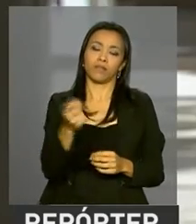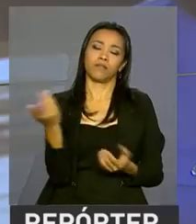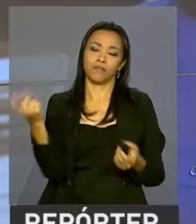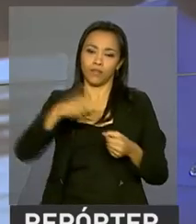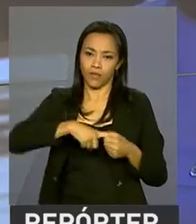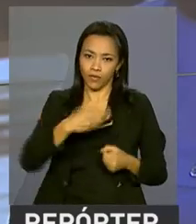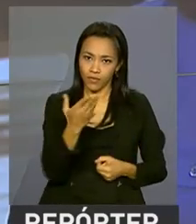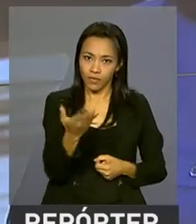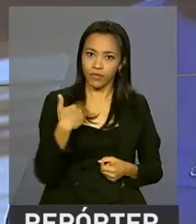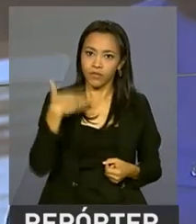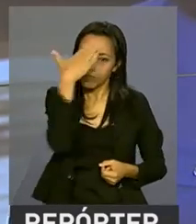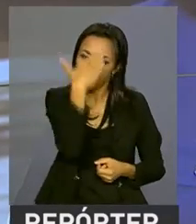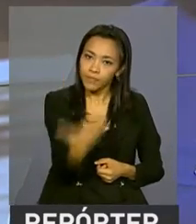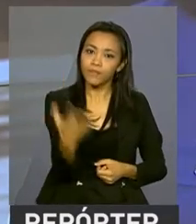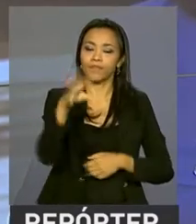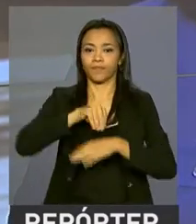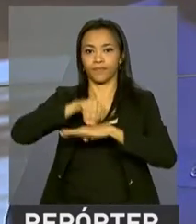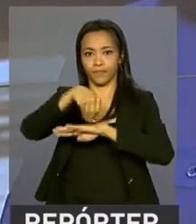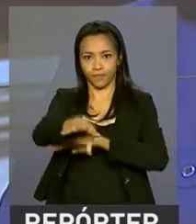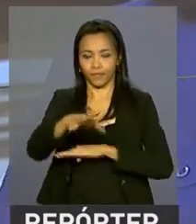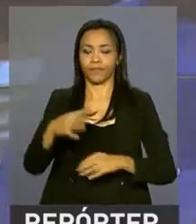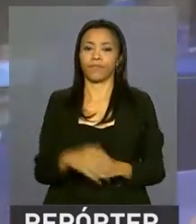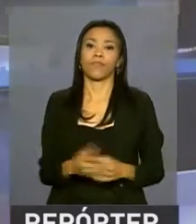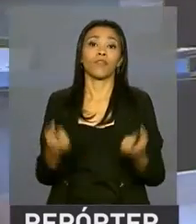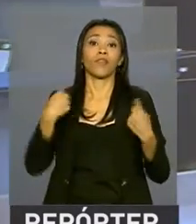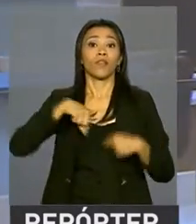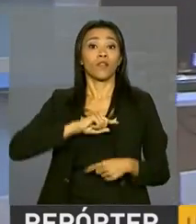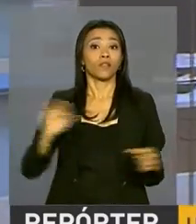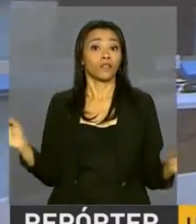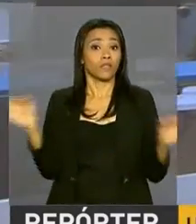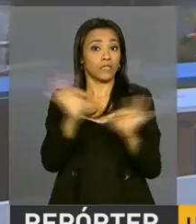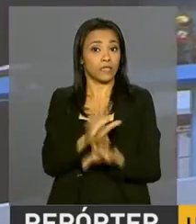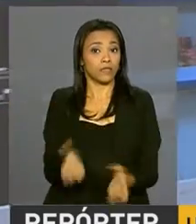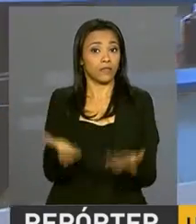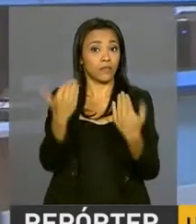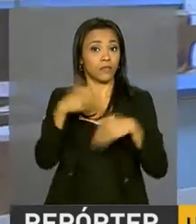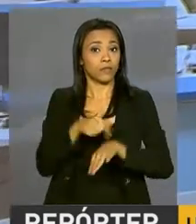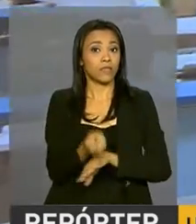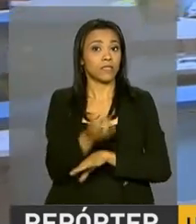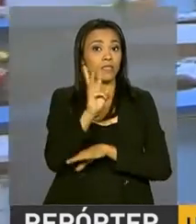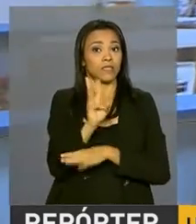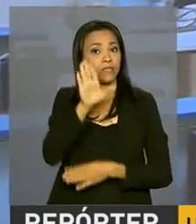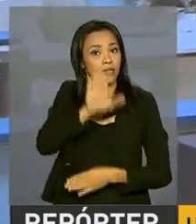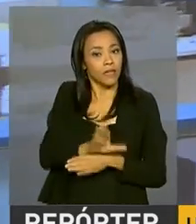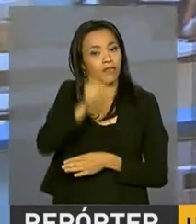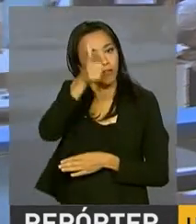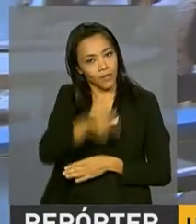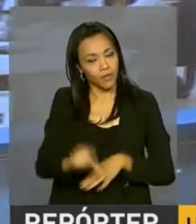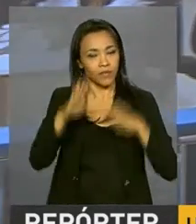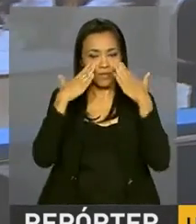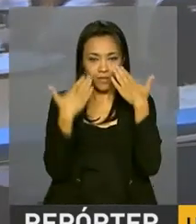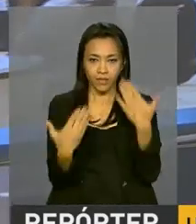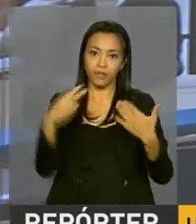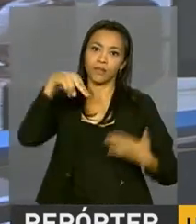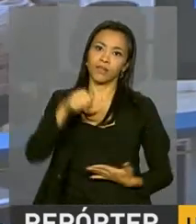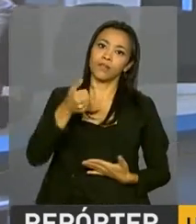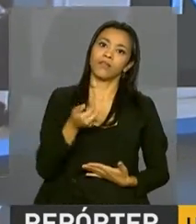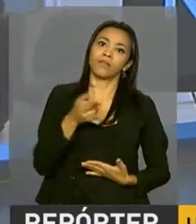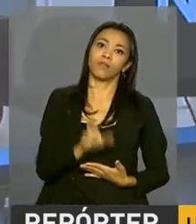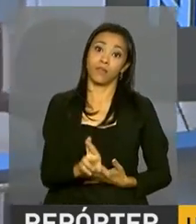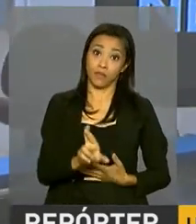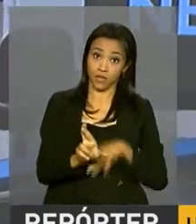é um bom país obrigado pelas informações que nós vamos ter aqui voltamos às três da tarde na próxima edição do repórter